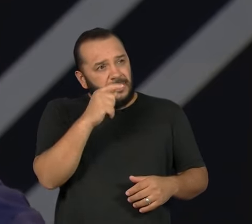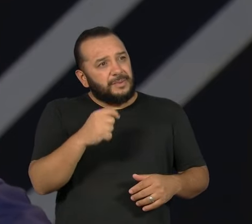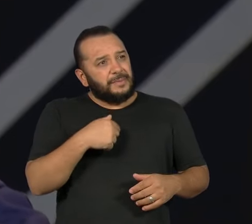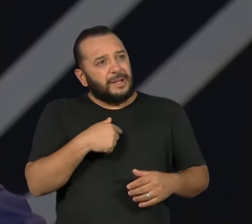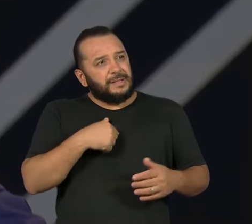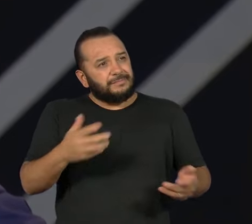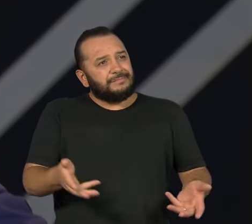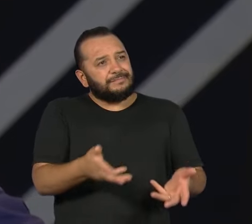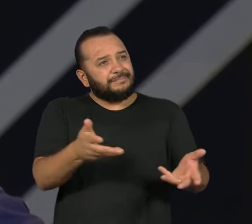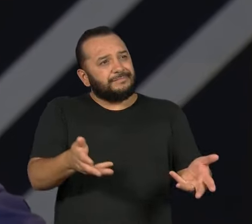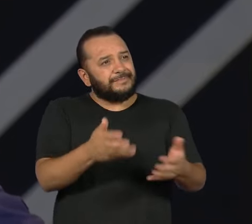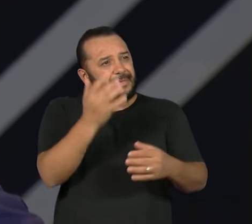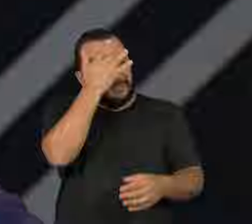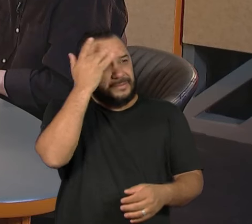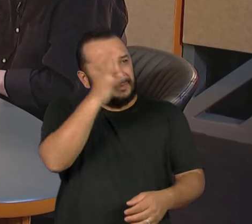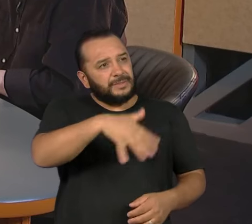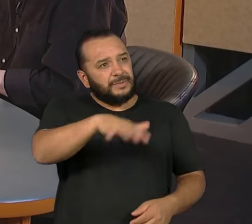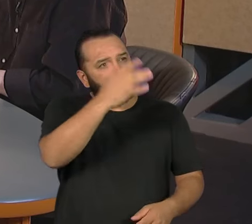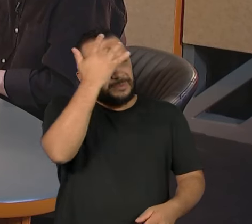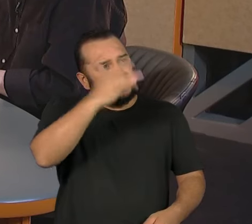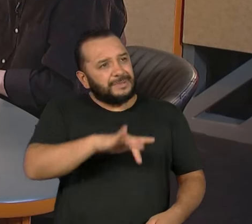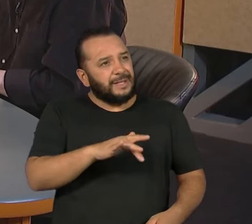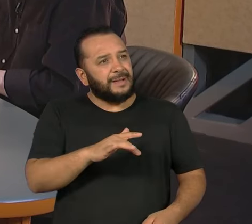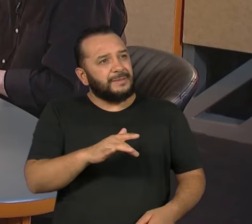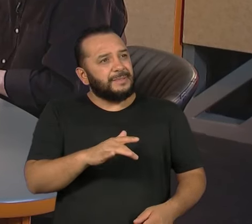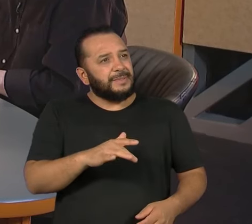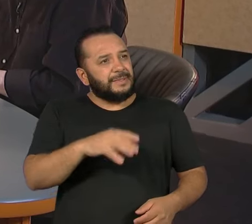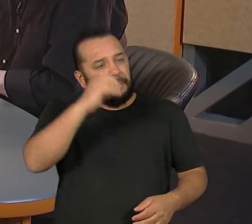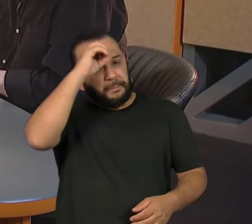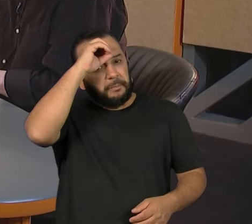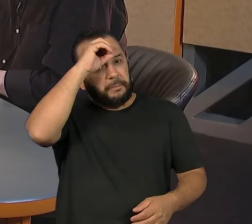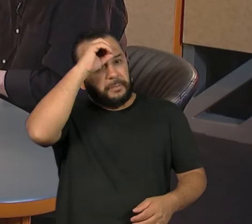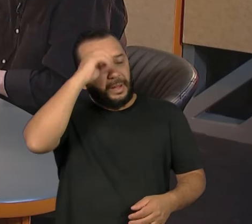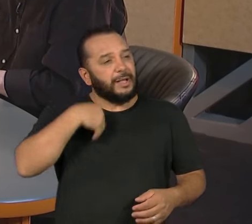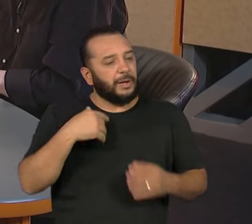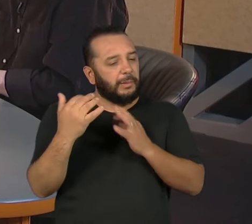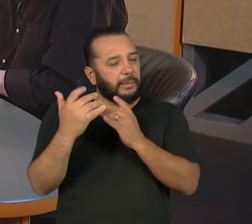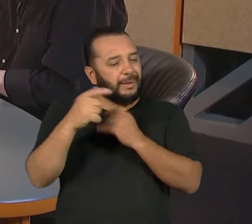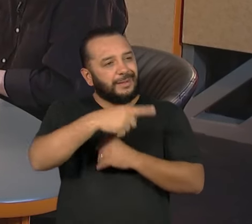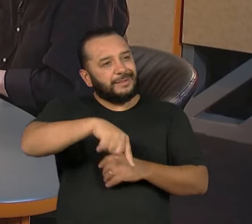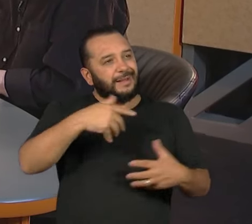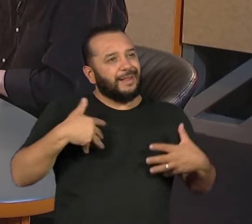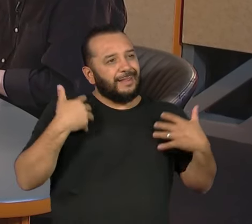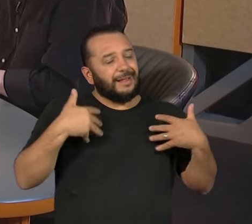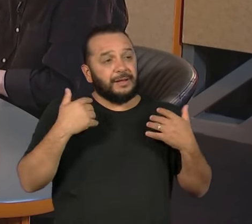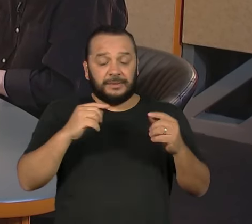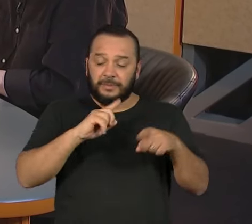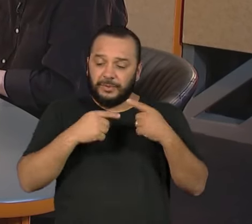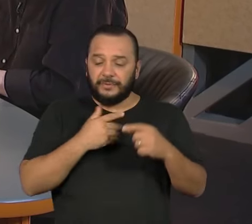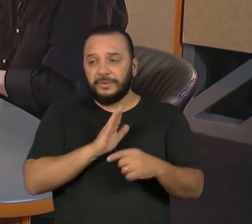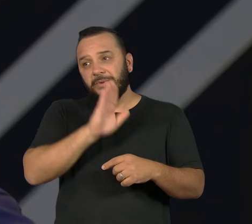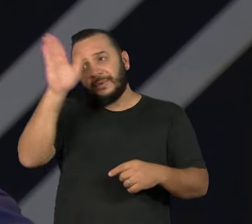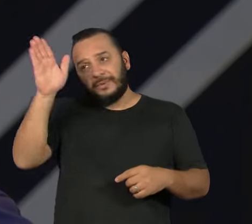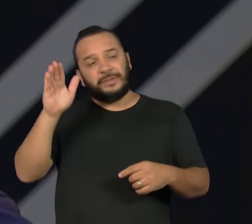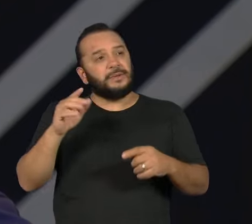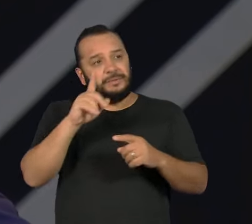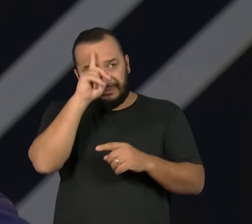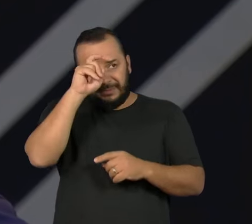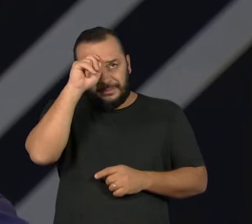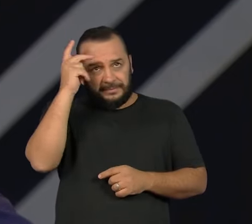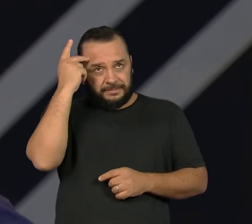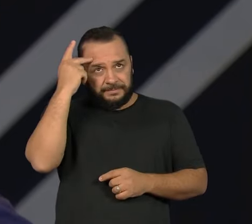que essas pessoas não esperam. Aí um dia eu estava fazendo um evento também nesse nível, num outro hospital em São Paulo. A